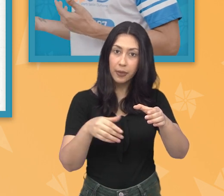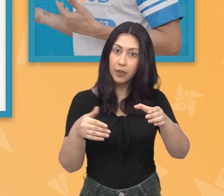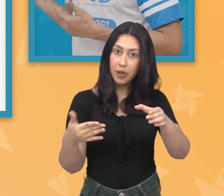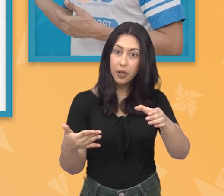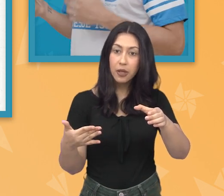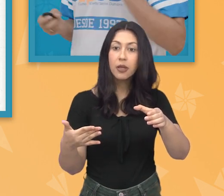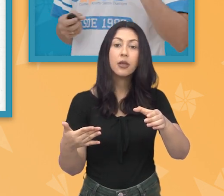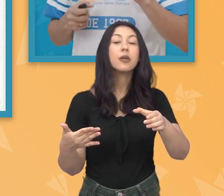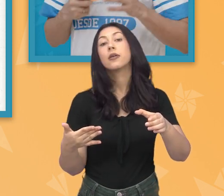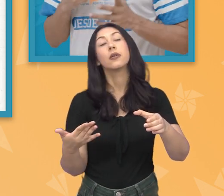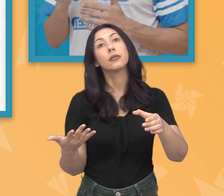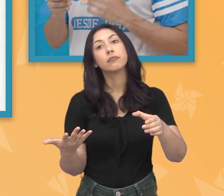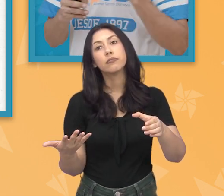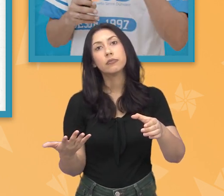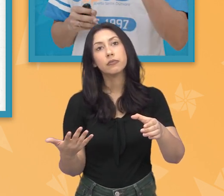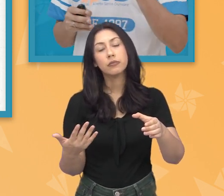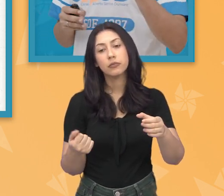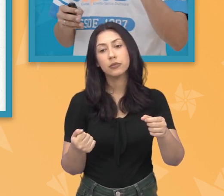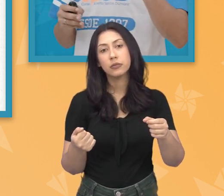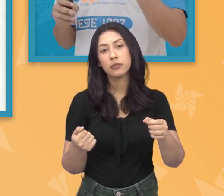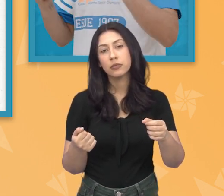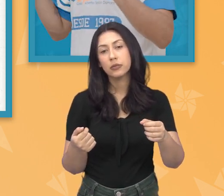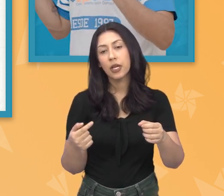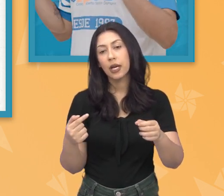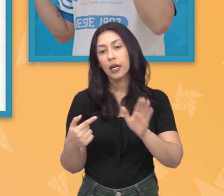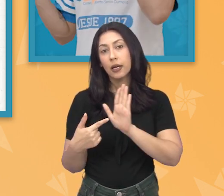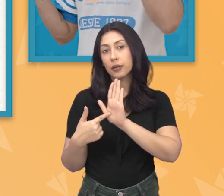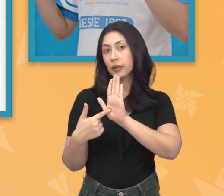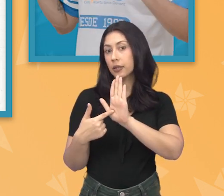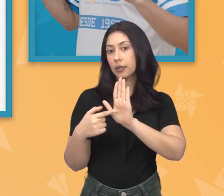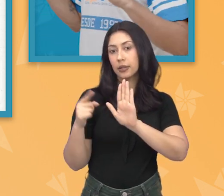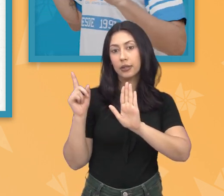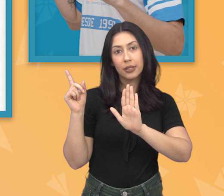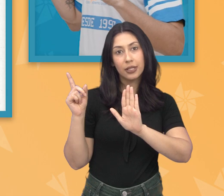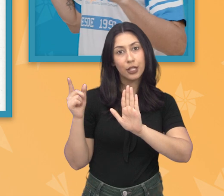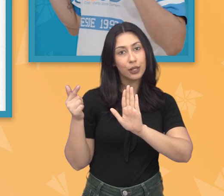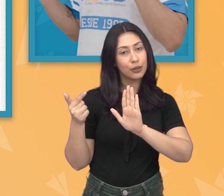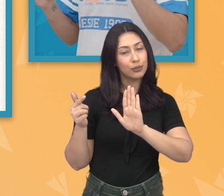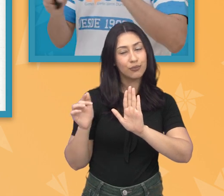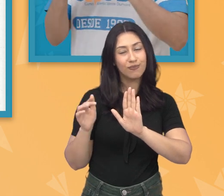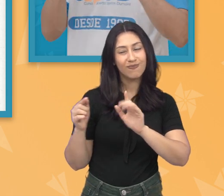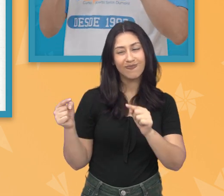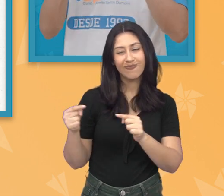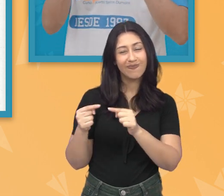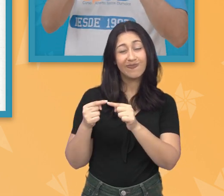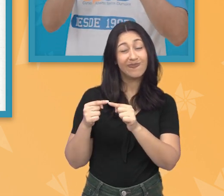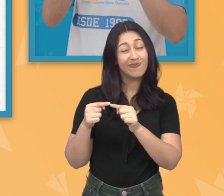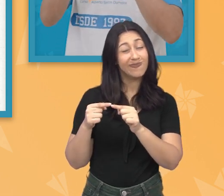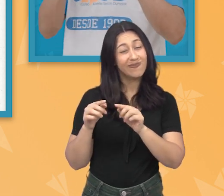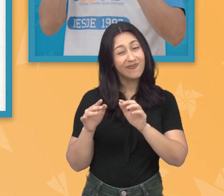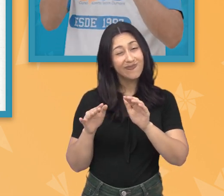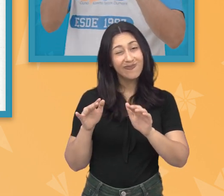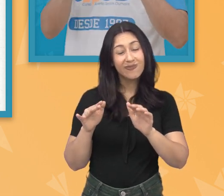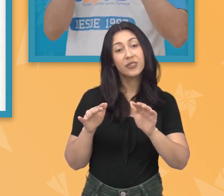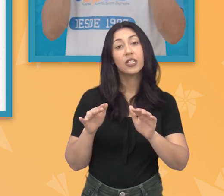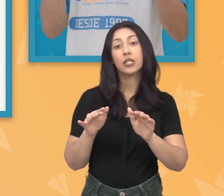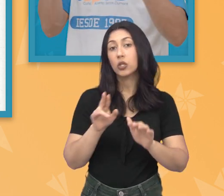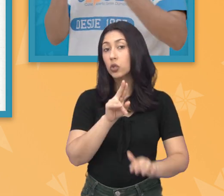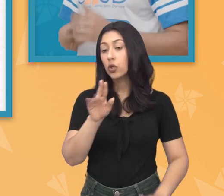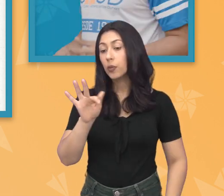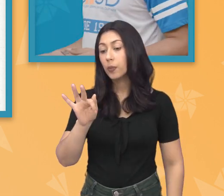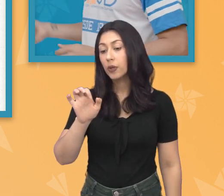Nesse reator biológico, que a gente vai chamar, ele provavelmente vai ter um processo que não está diretamente envolvido com a separação de misturas, mas é o que a gente